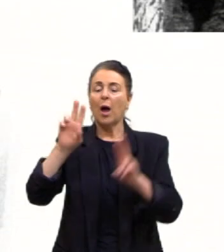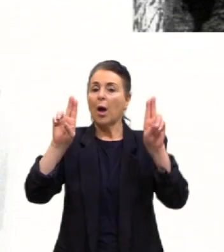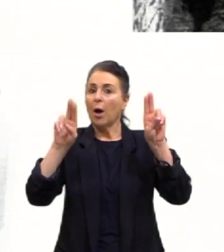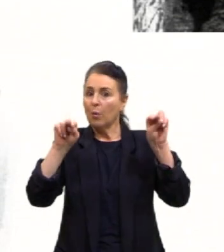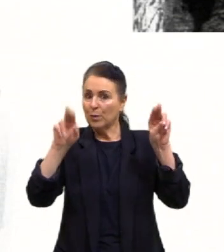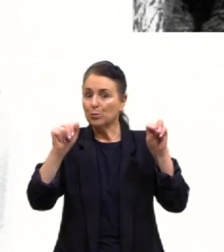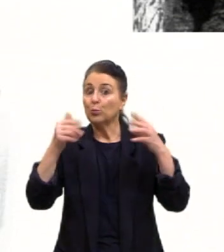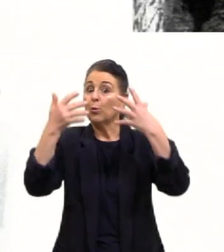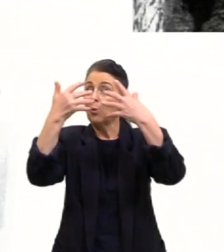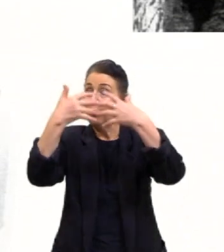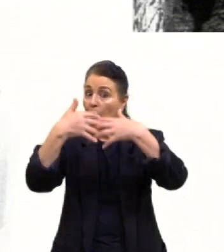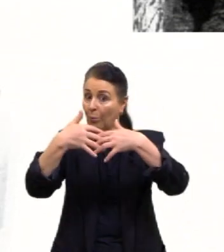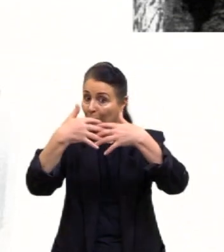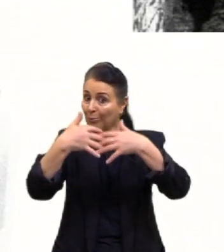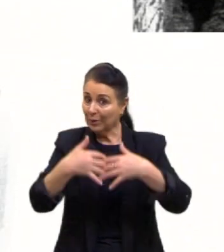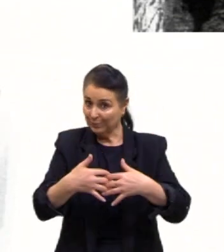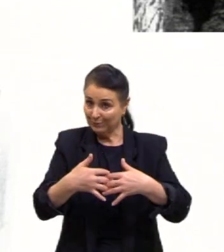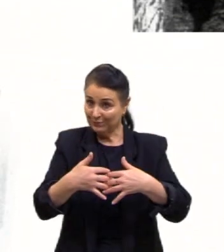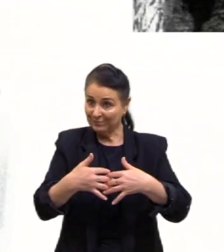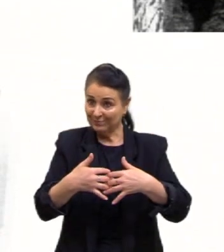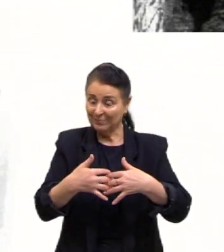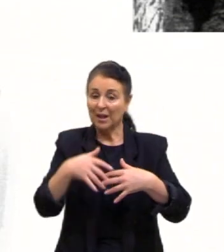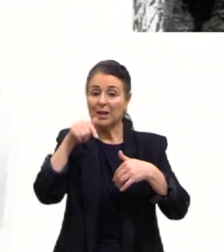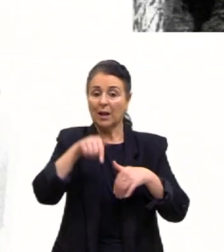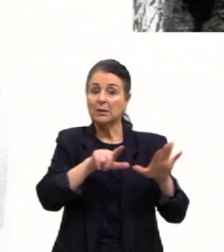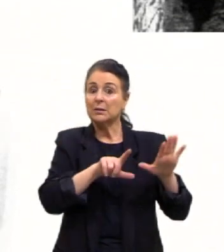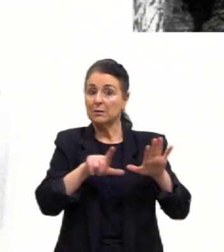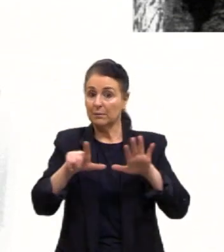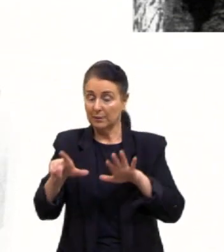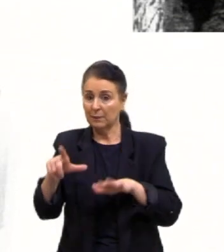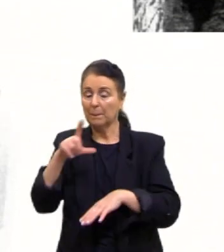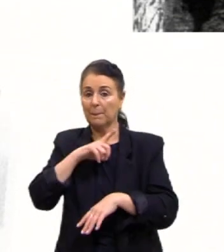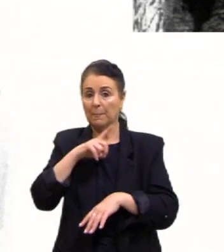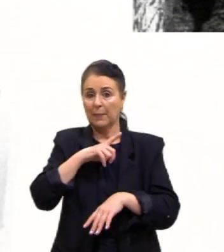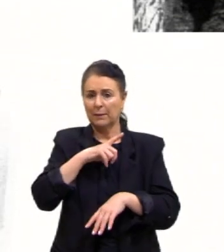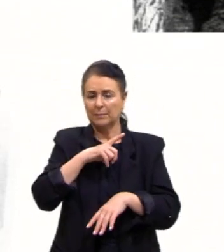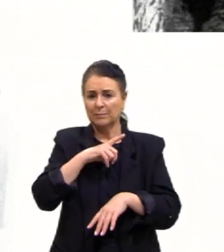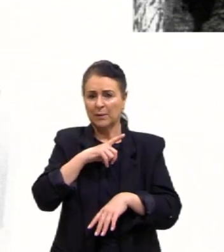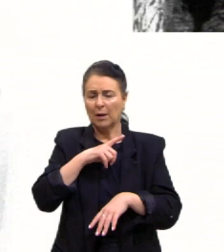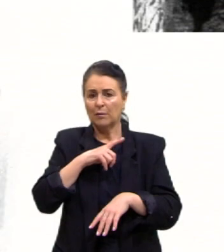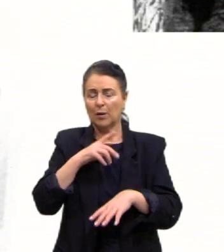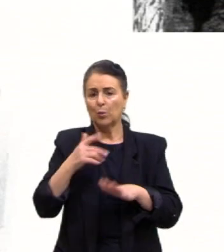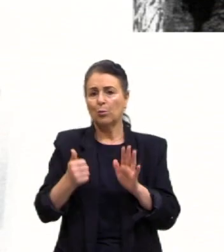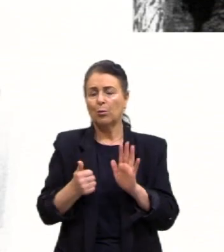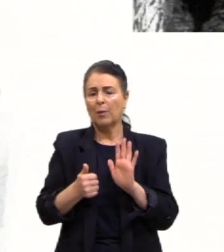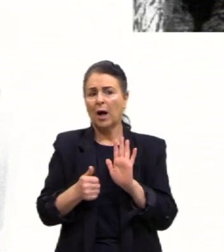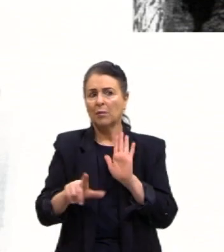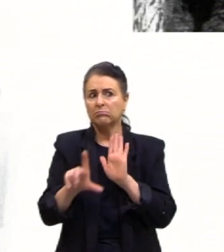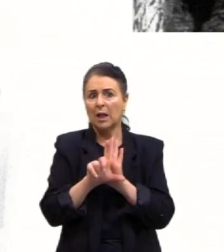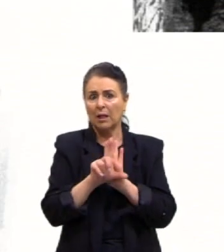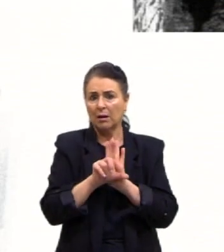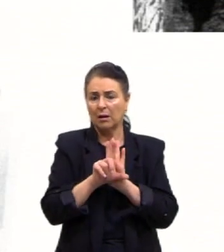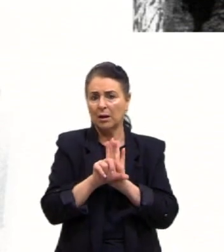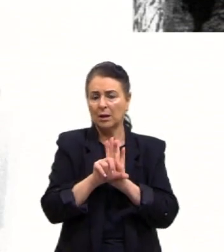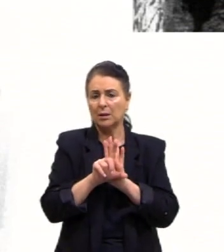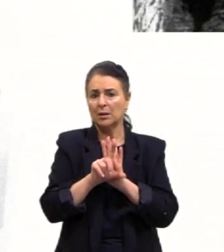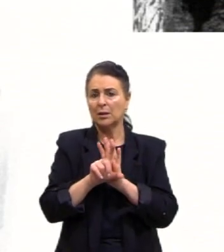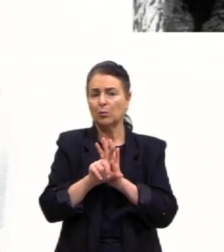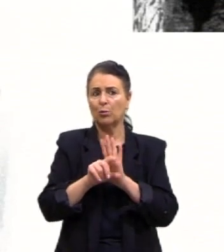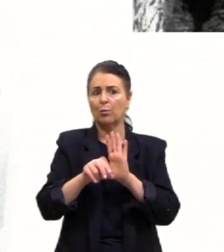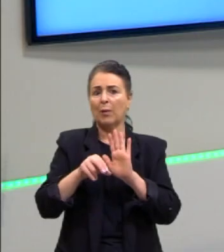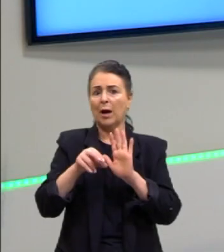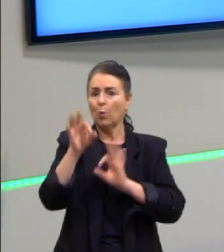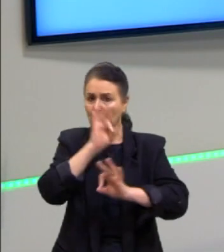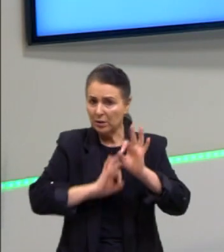complexo a pouco né nessa semana mesmo teve uma promulgação de uma nova lei de uma reformulação